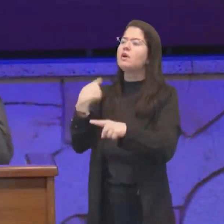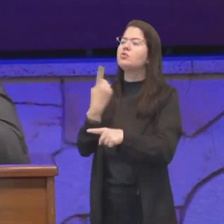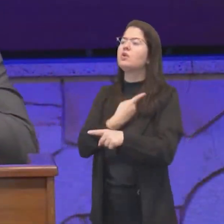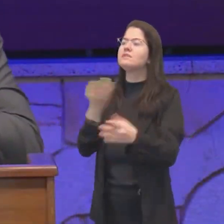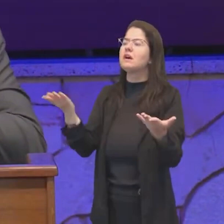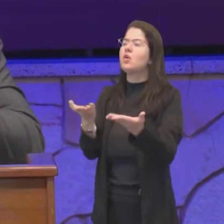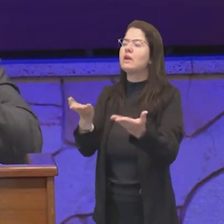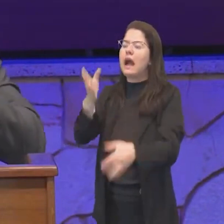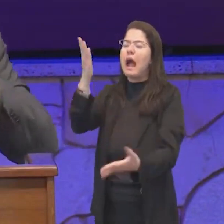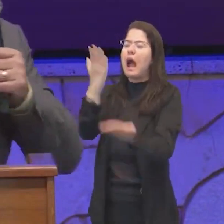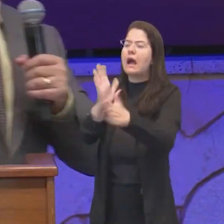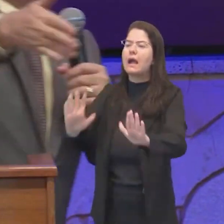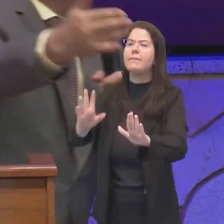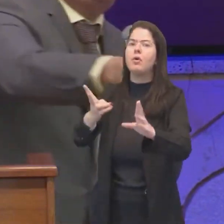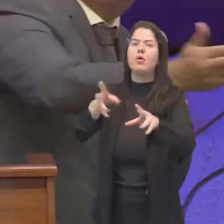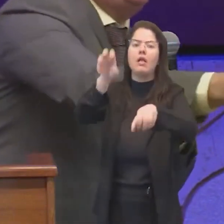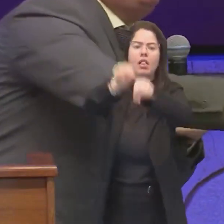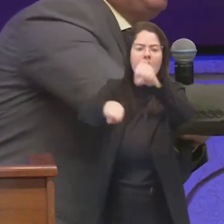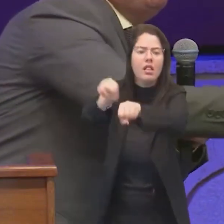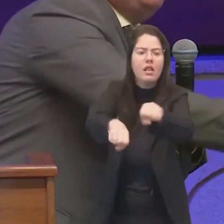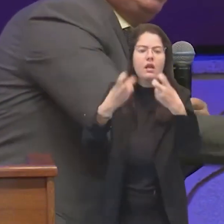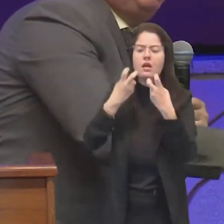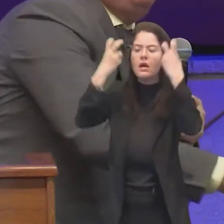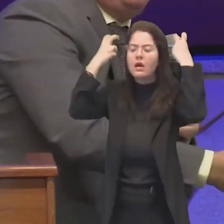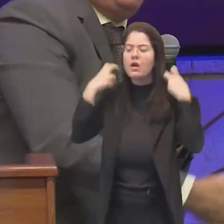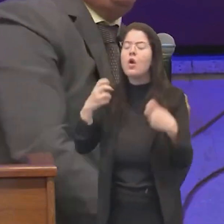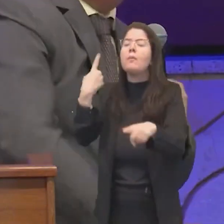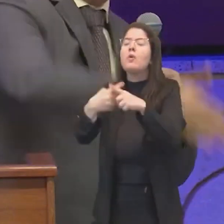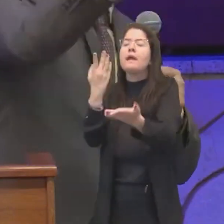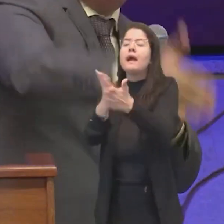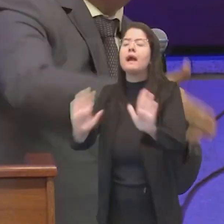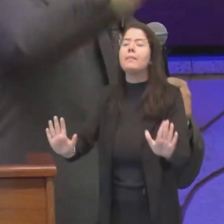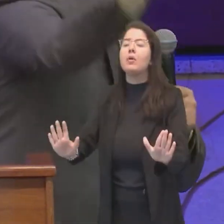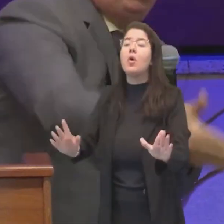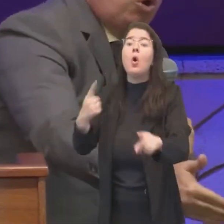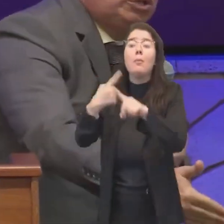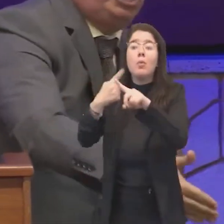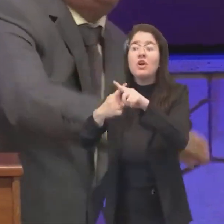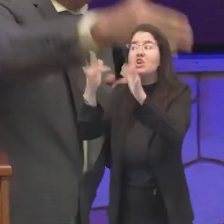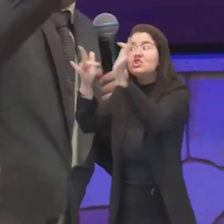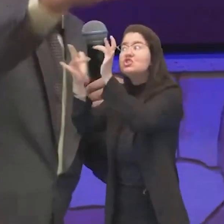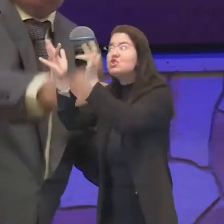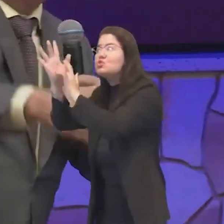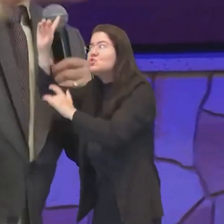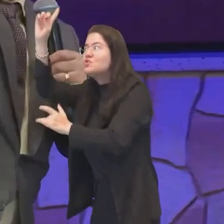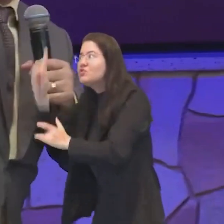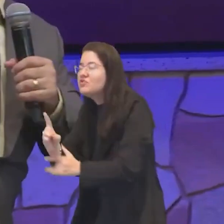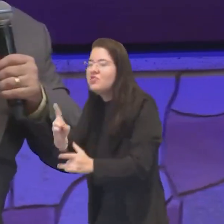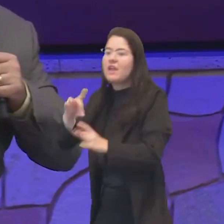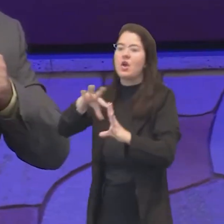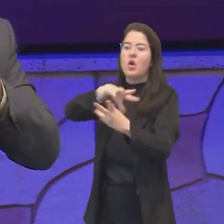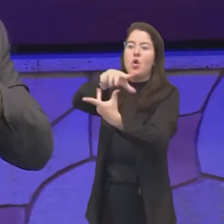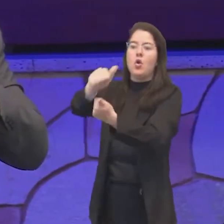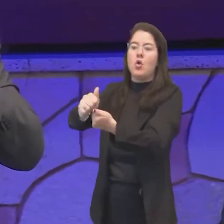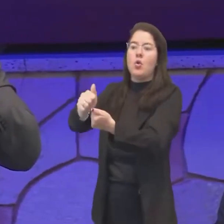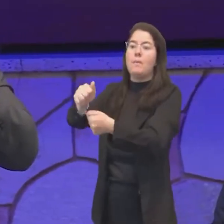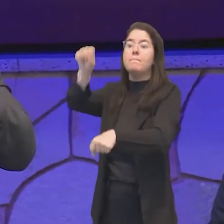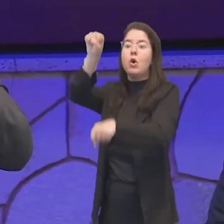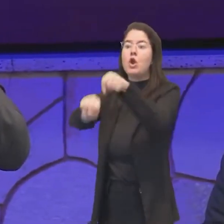nos templos? Por que não trazemos mais os animais para sacrificar? Porque Cristo foi o cordeiro que foi morto uma vez